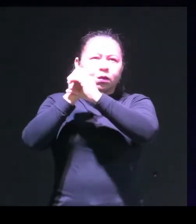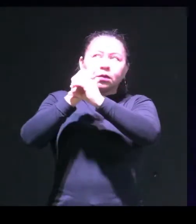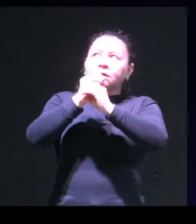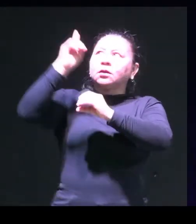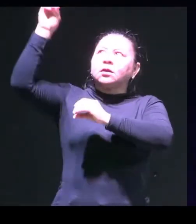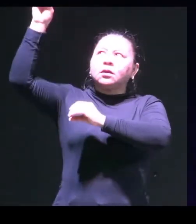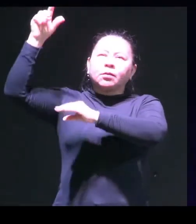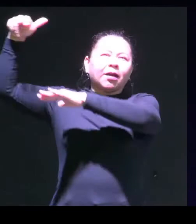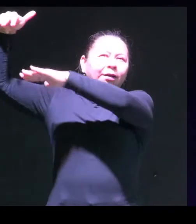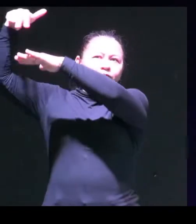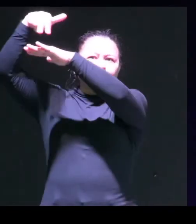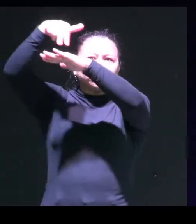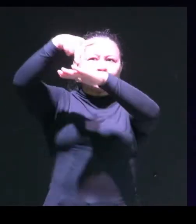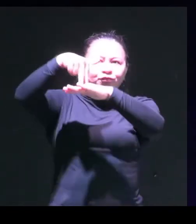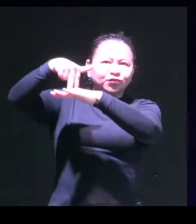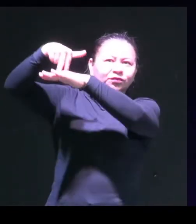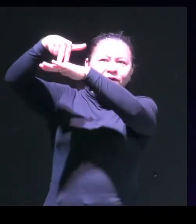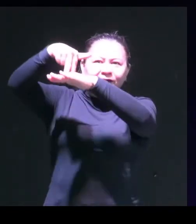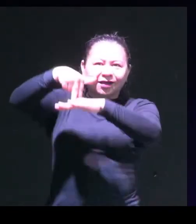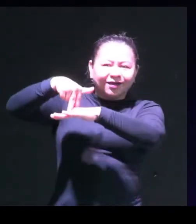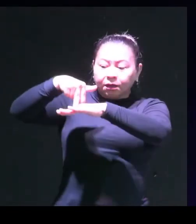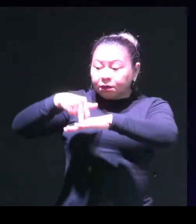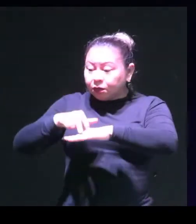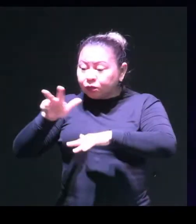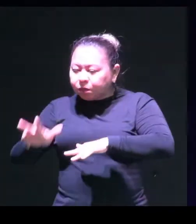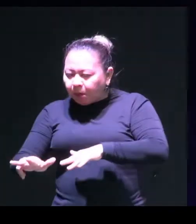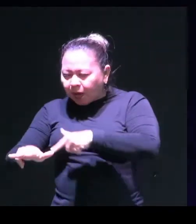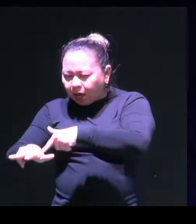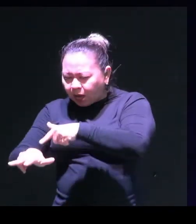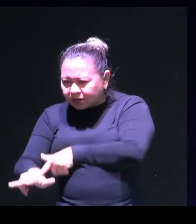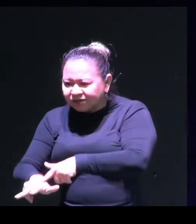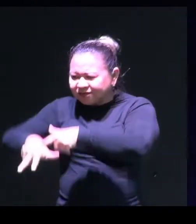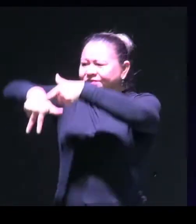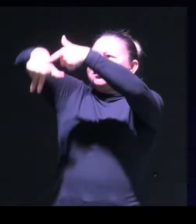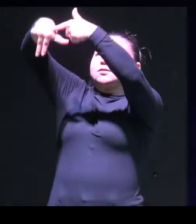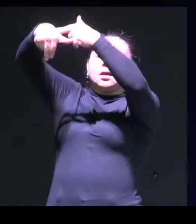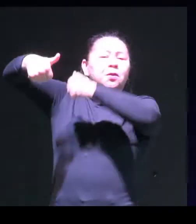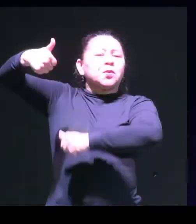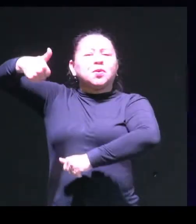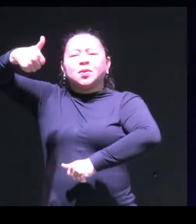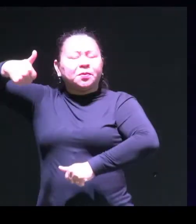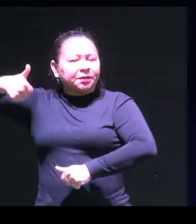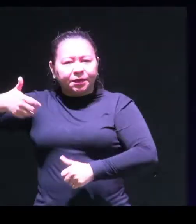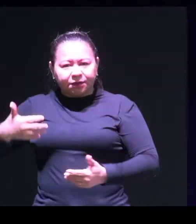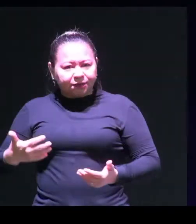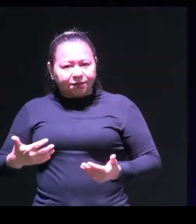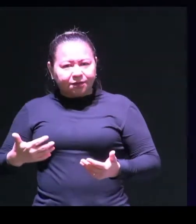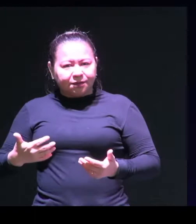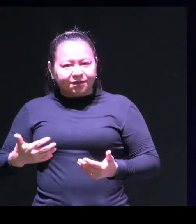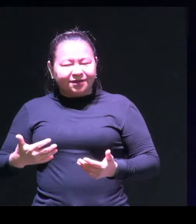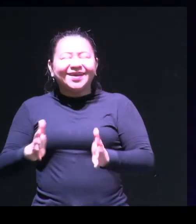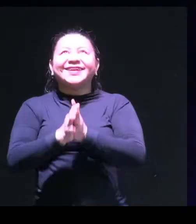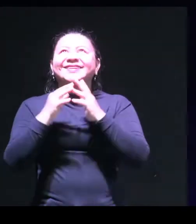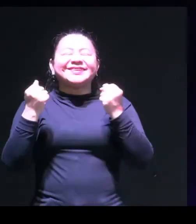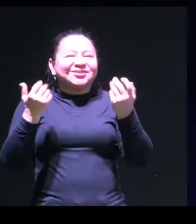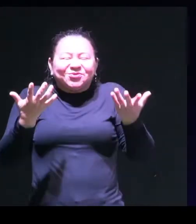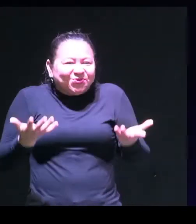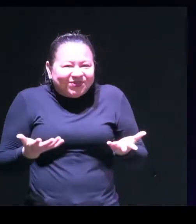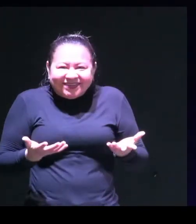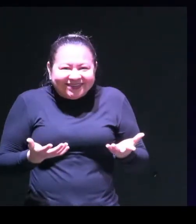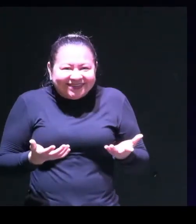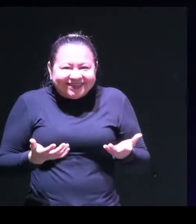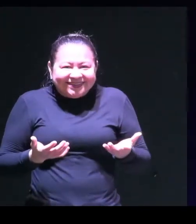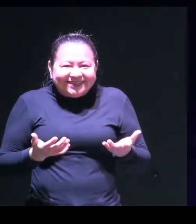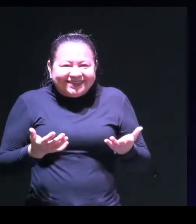Deus, descerá dos céus, e os mortos em Cristo ressuscitarão primeiro. Aleluia. Vou ver a mamãe de